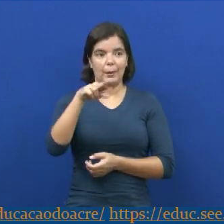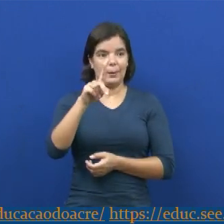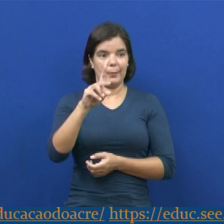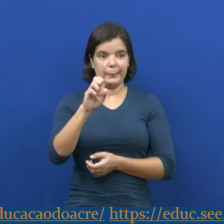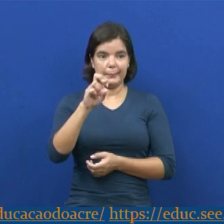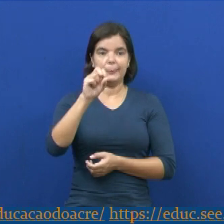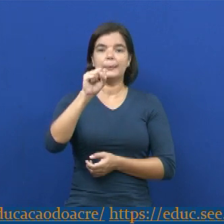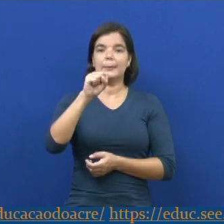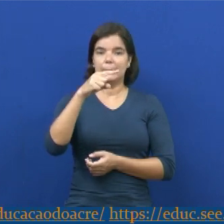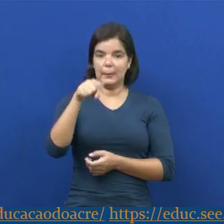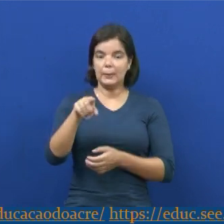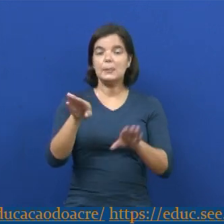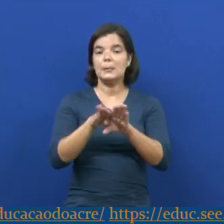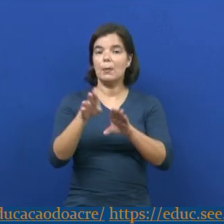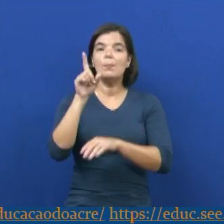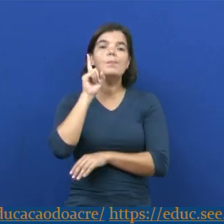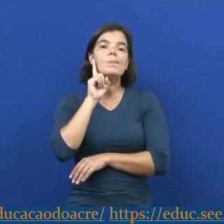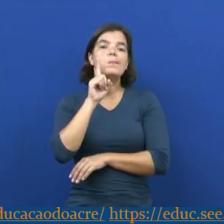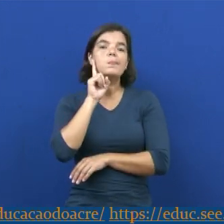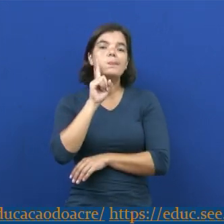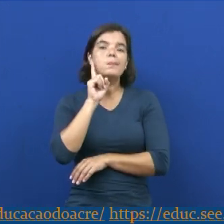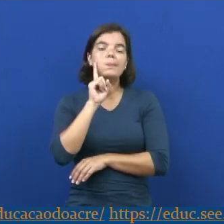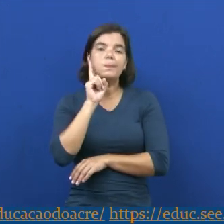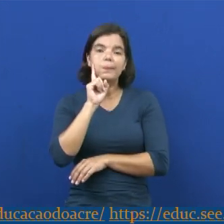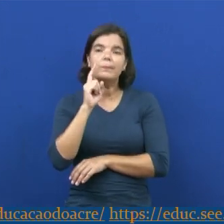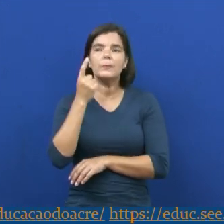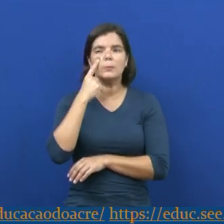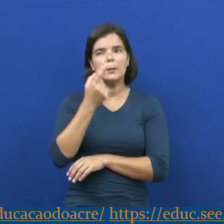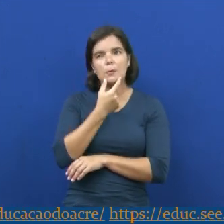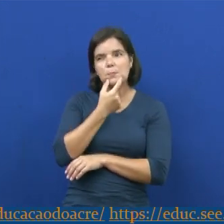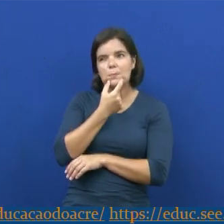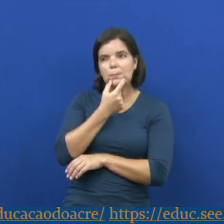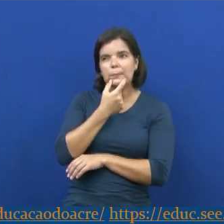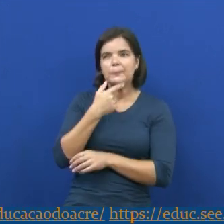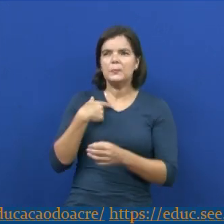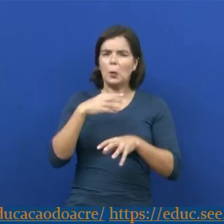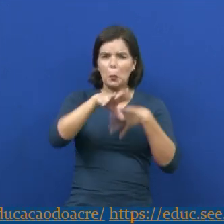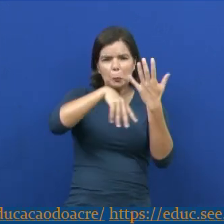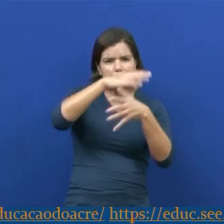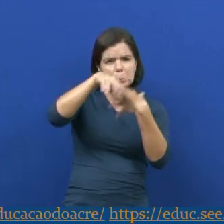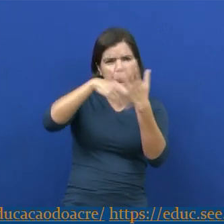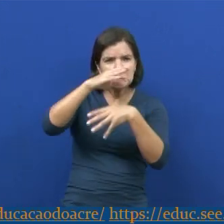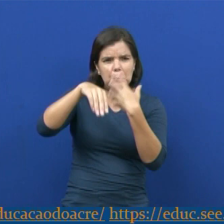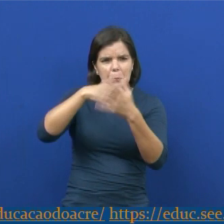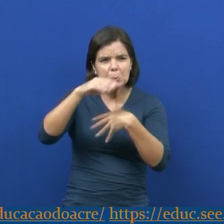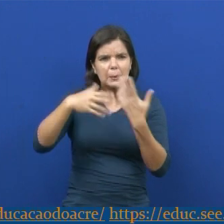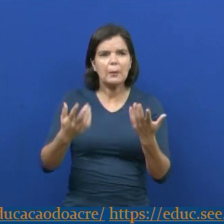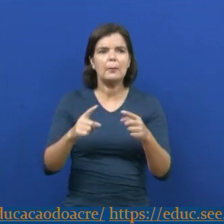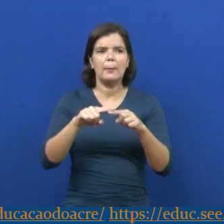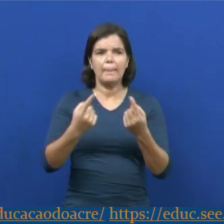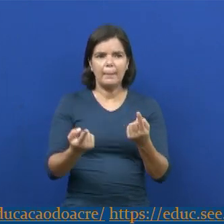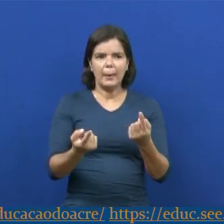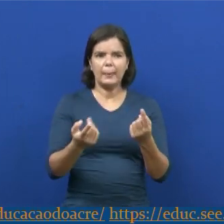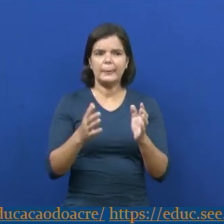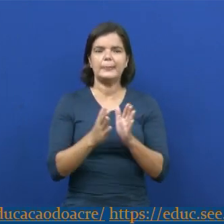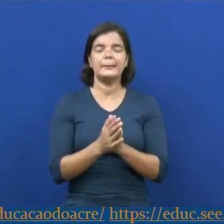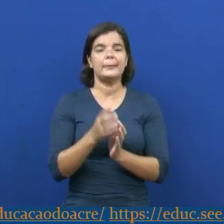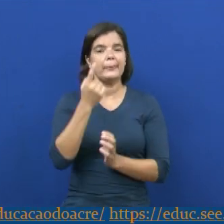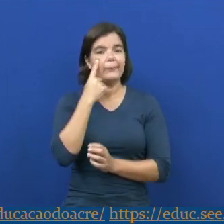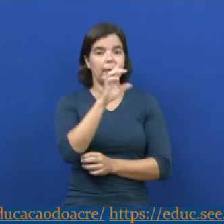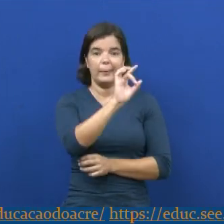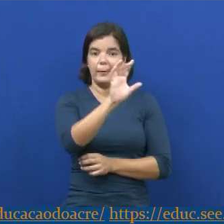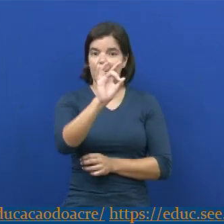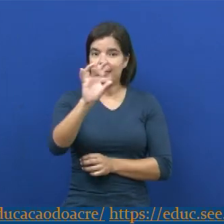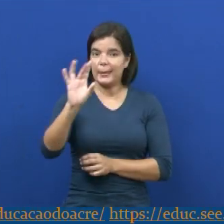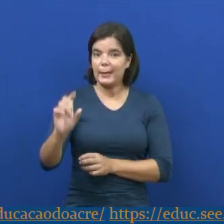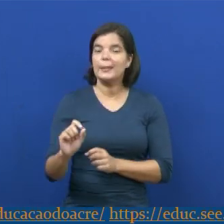franceses e dos ingleses. Aqui nessa imagem vocês estão vendo tudo misturado, mas a seguir vocês vão ver cada